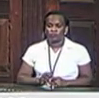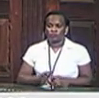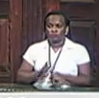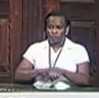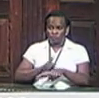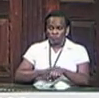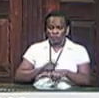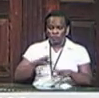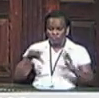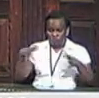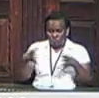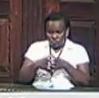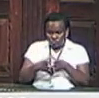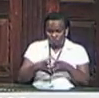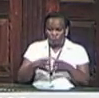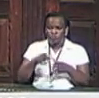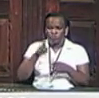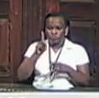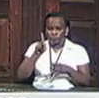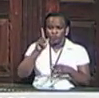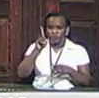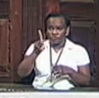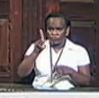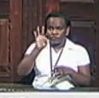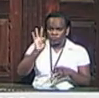com a minha bancada, a bancada do PDT,